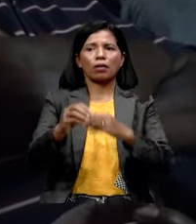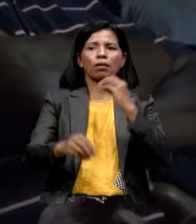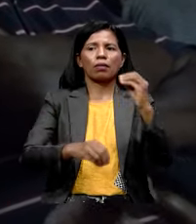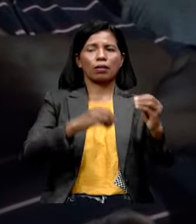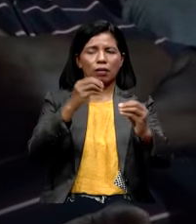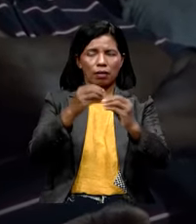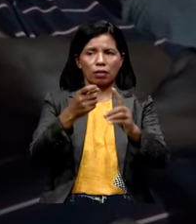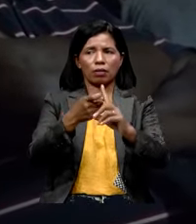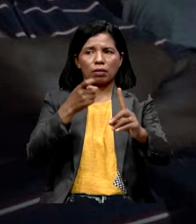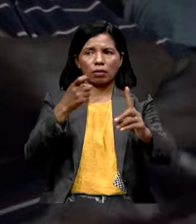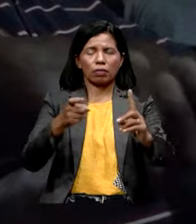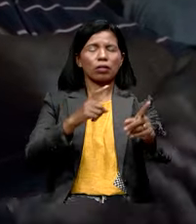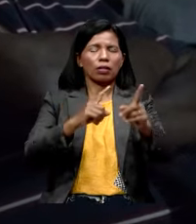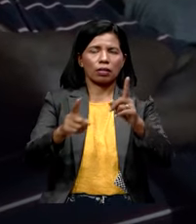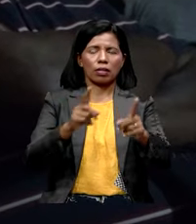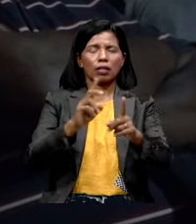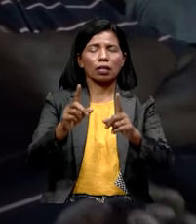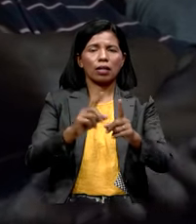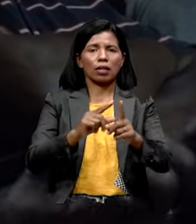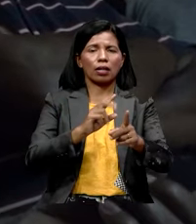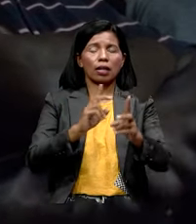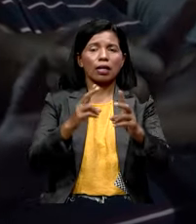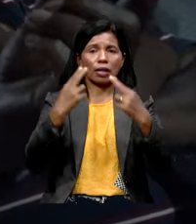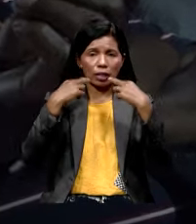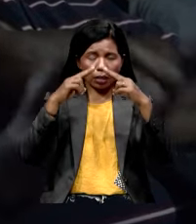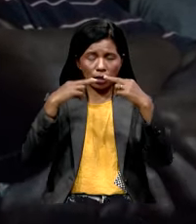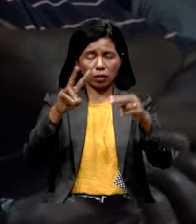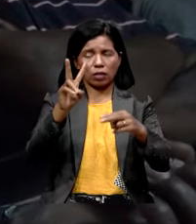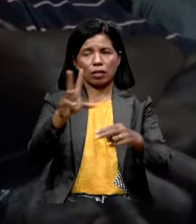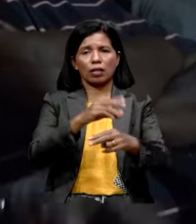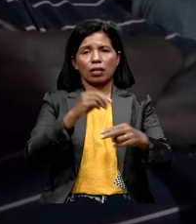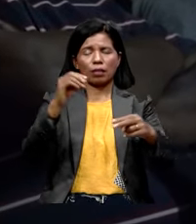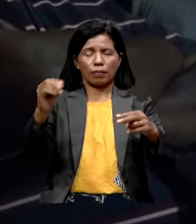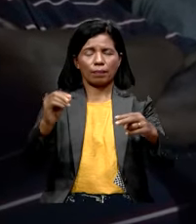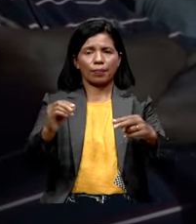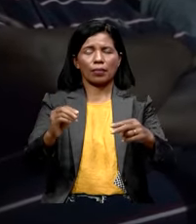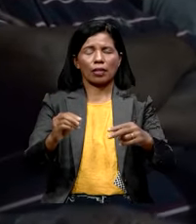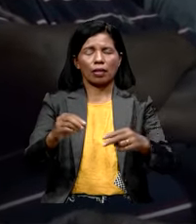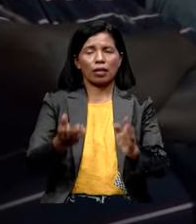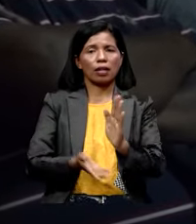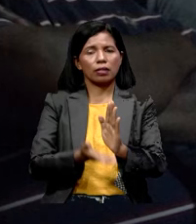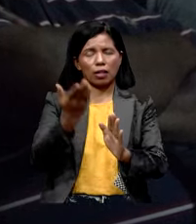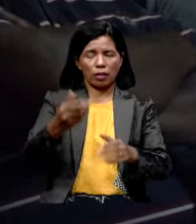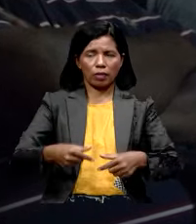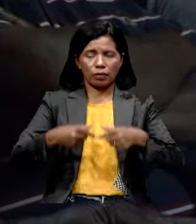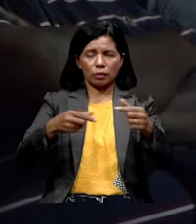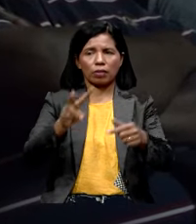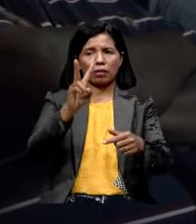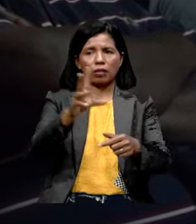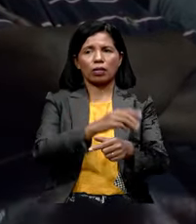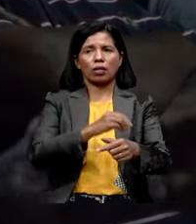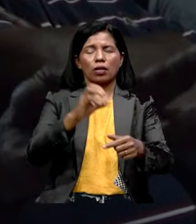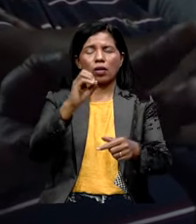husi dadolin ruane, ida maka sergala hasae no log, i rua